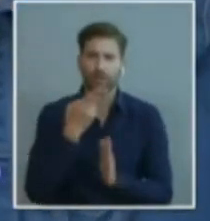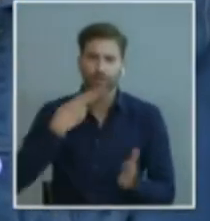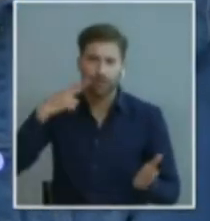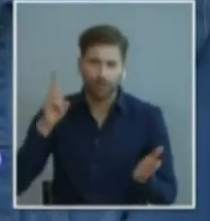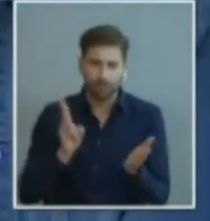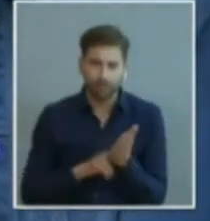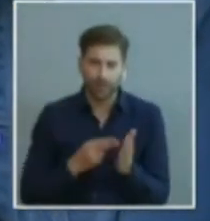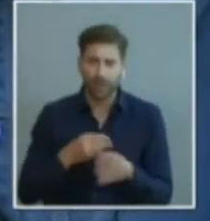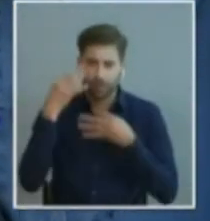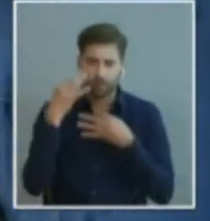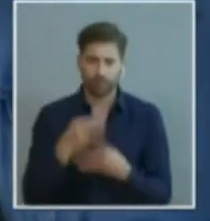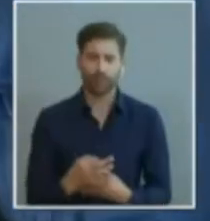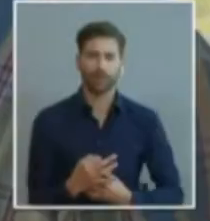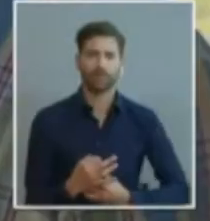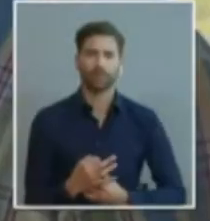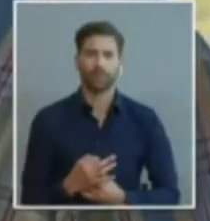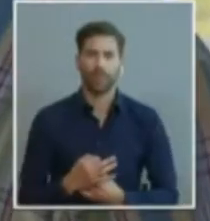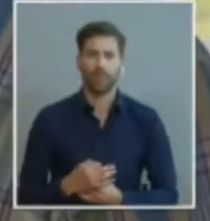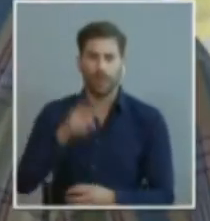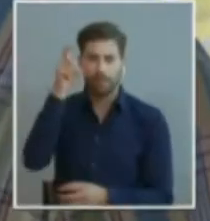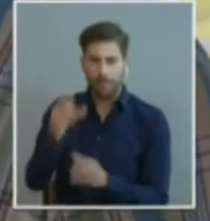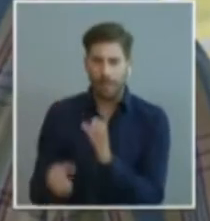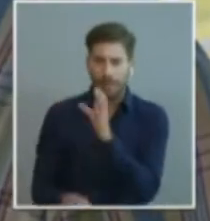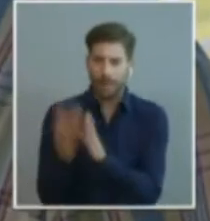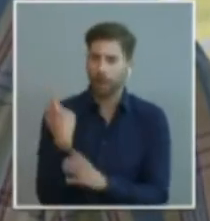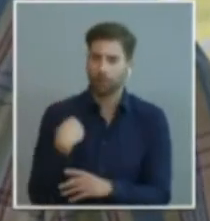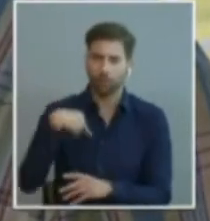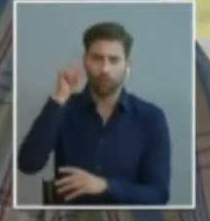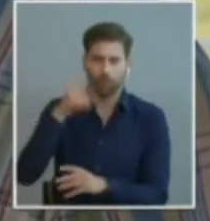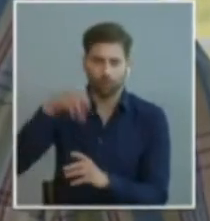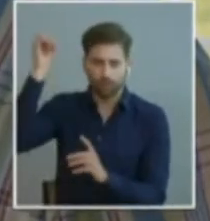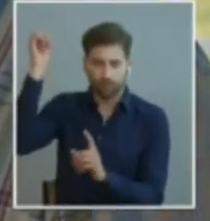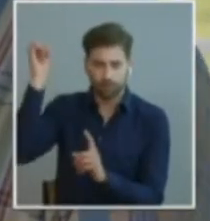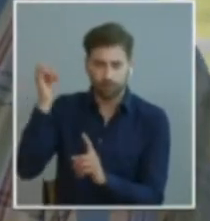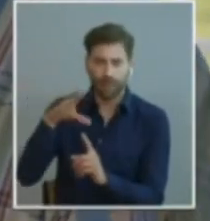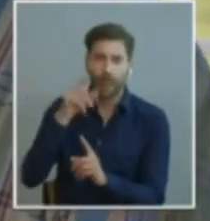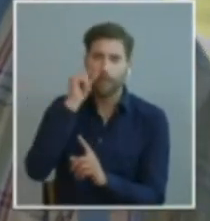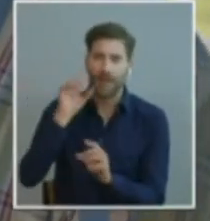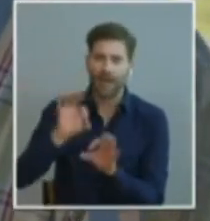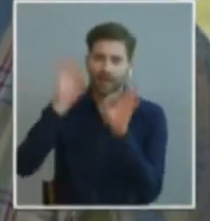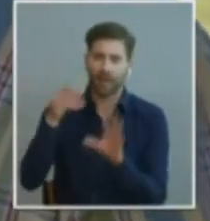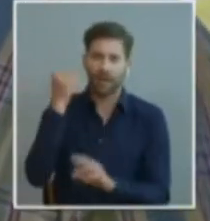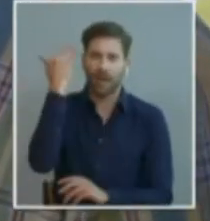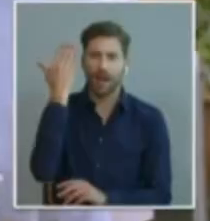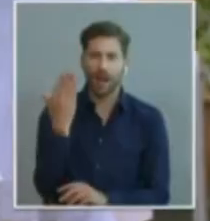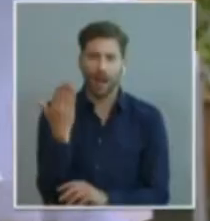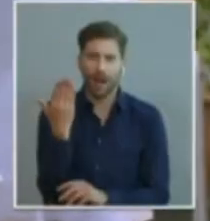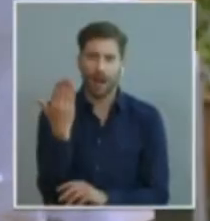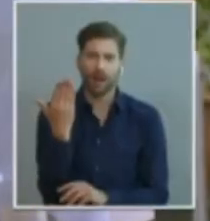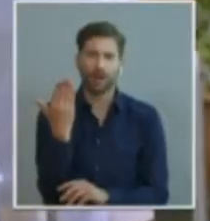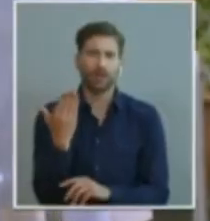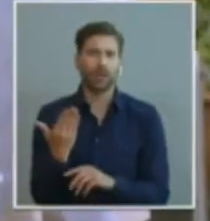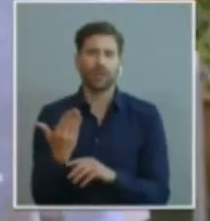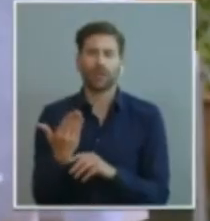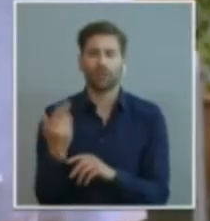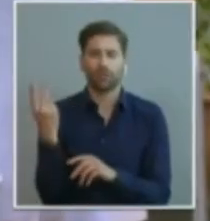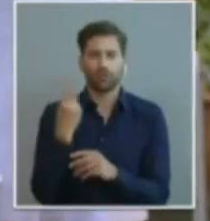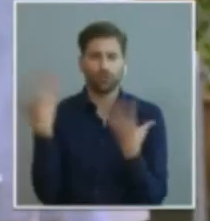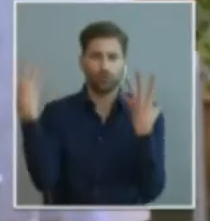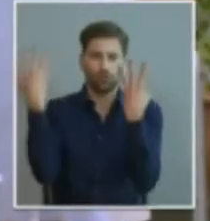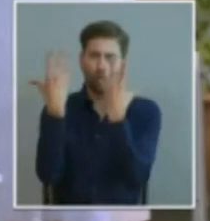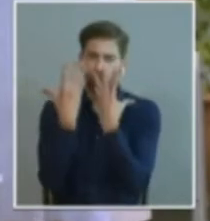Deus verdadeiro, gerado, não criado, consubstancial ao Pai. Por ele todas as coisas foram